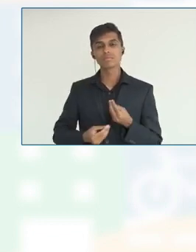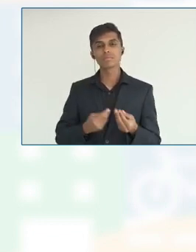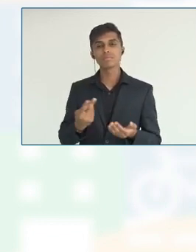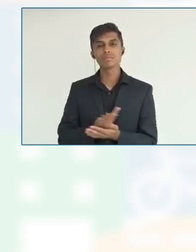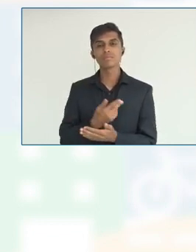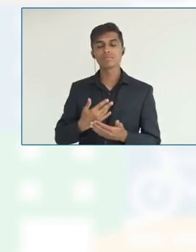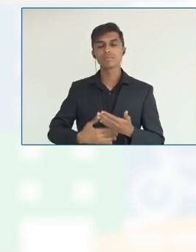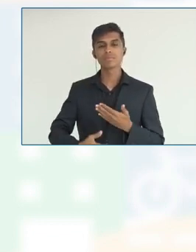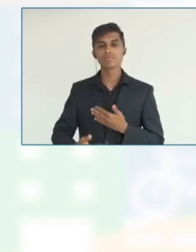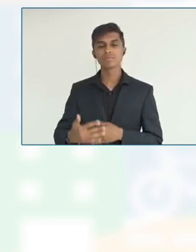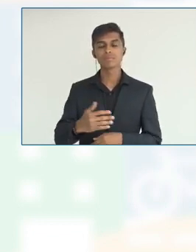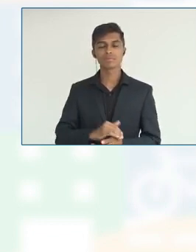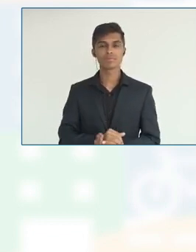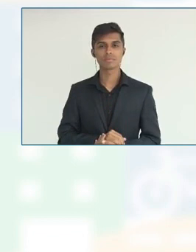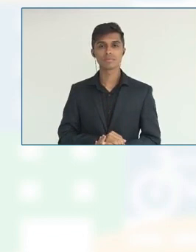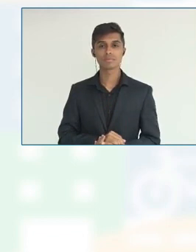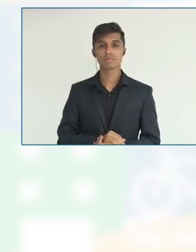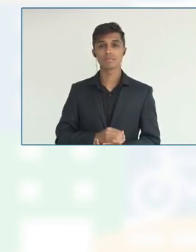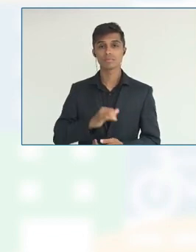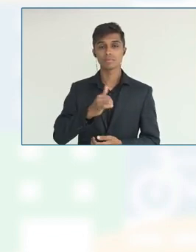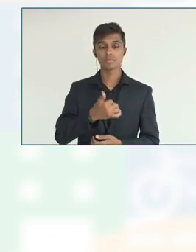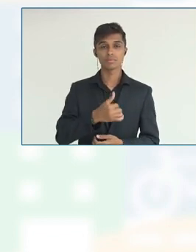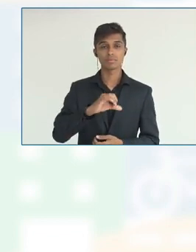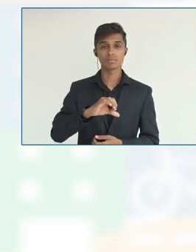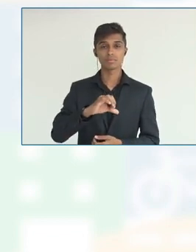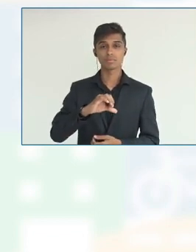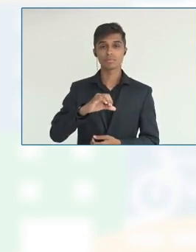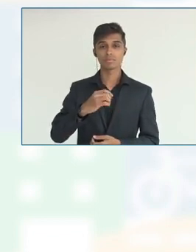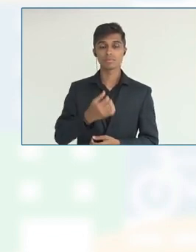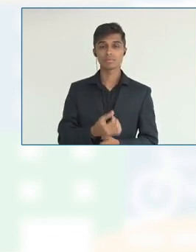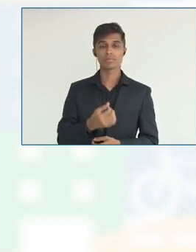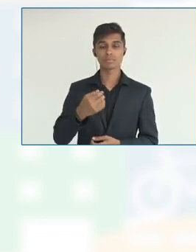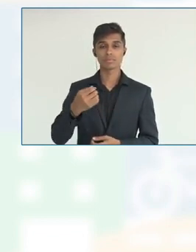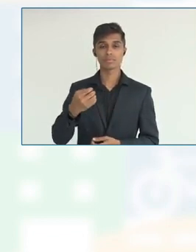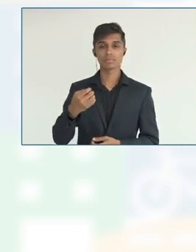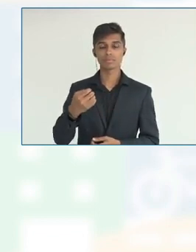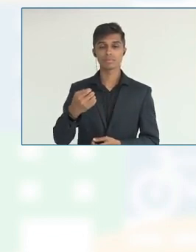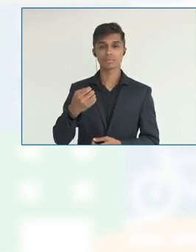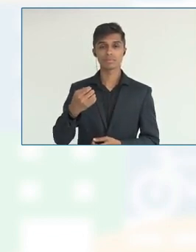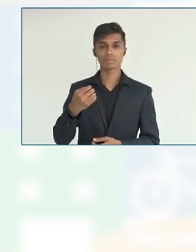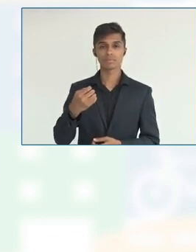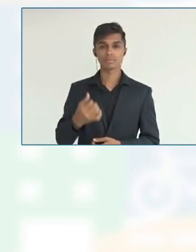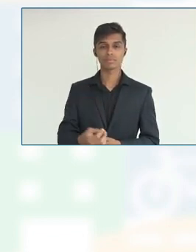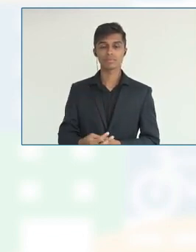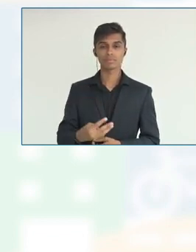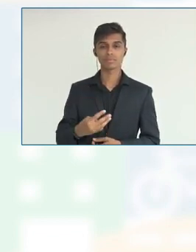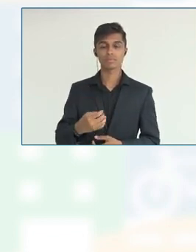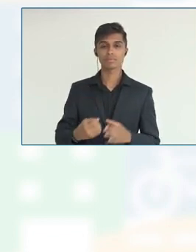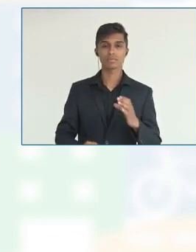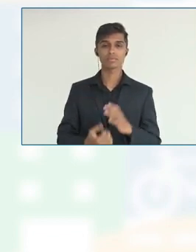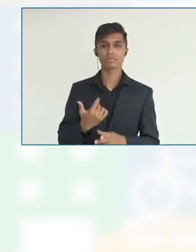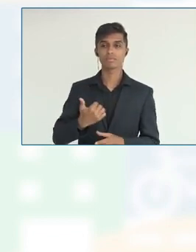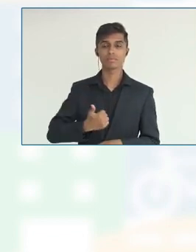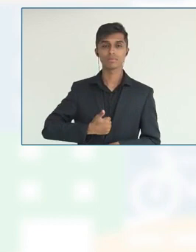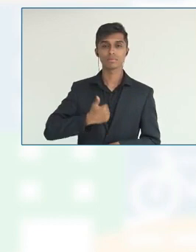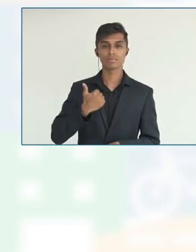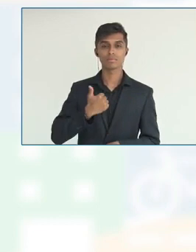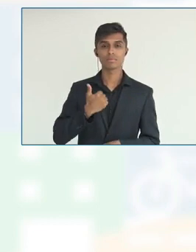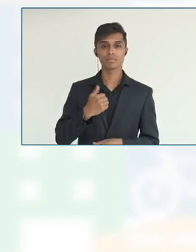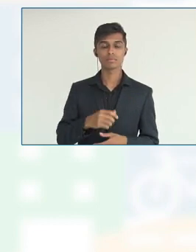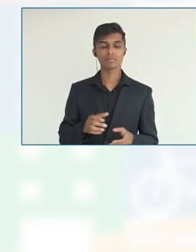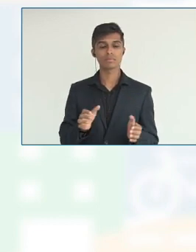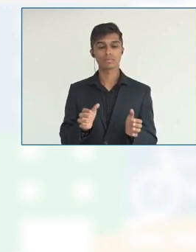tempo? Bom, em 1963, foi criado o primeiro centro de controle